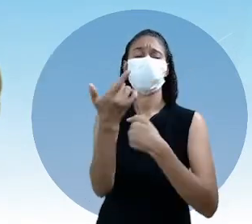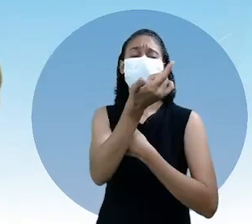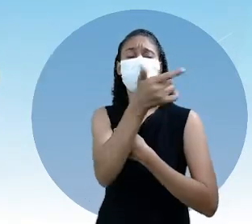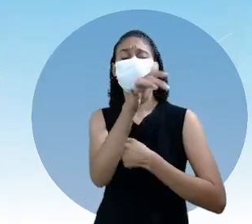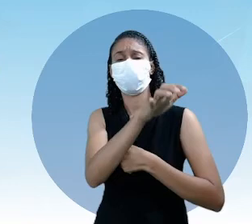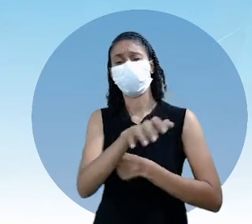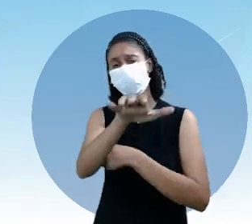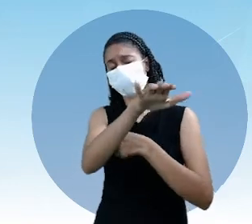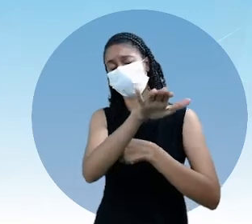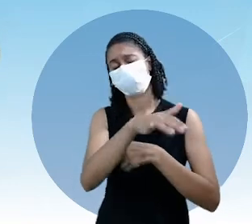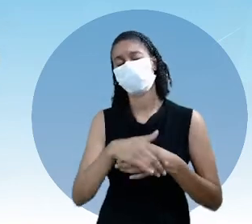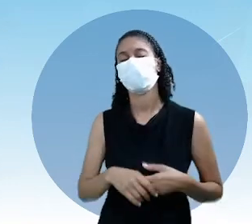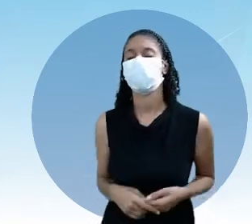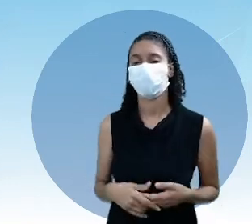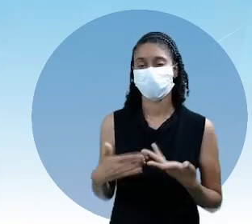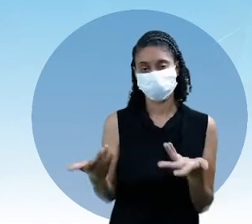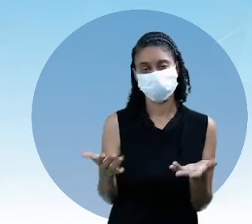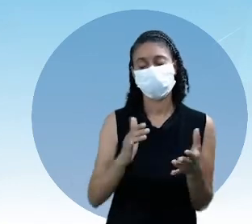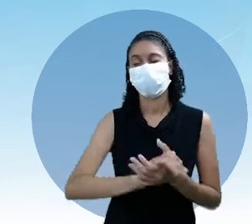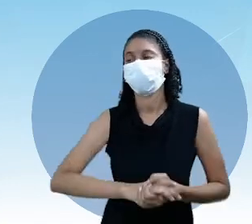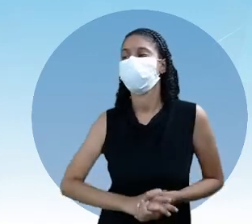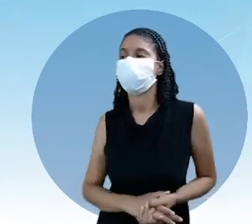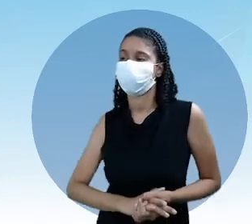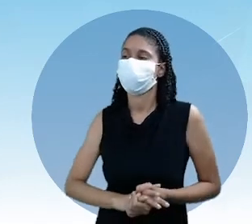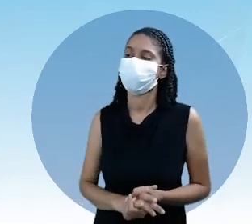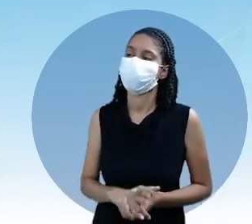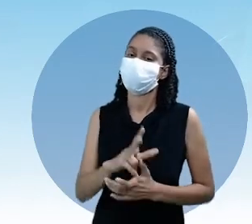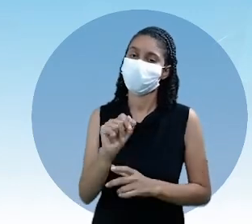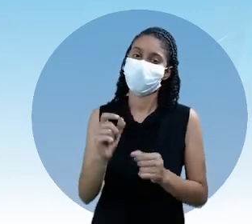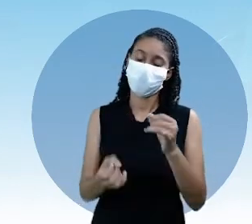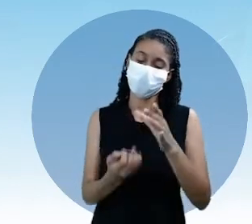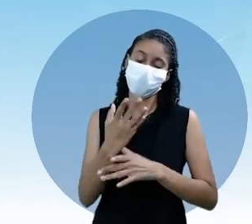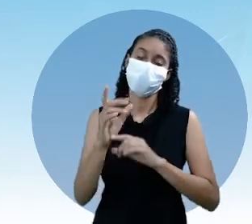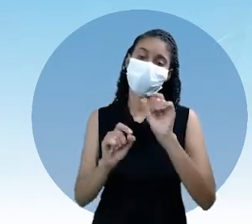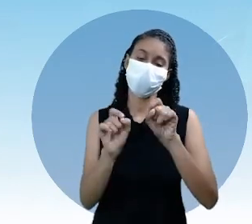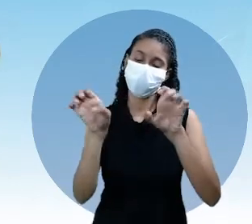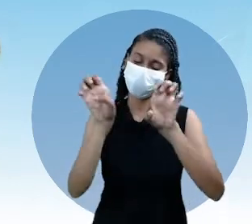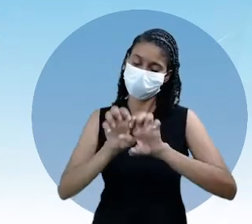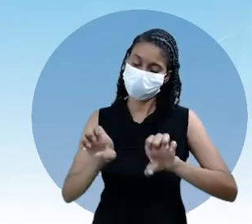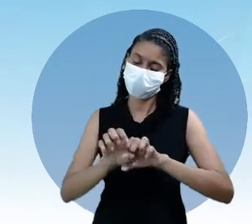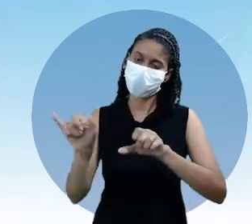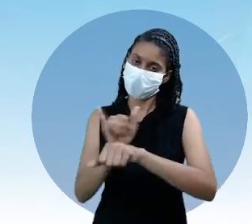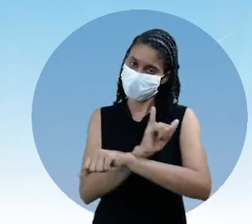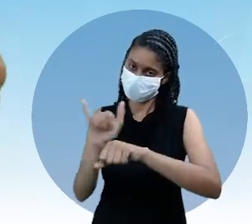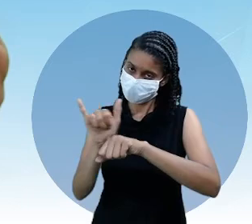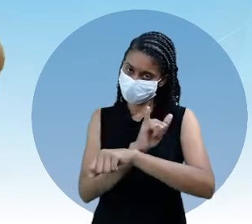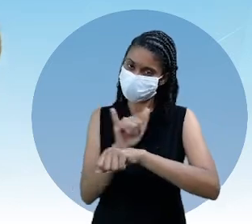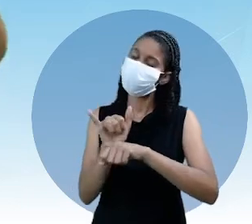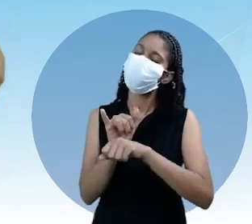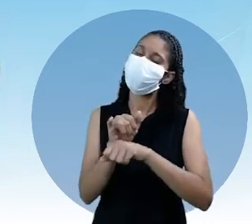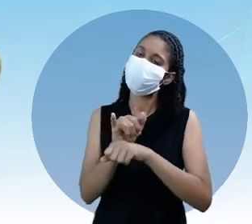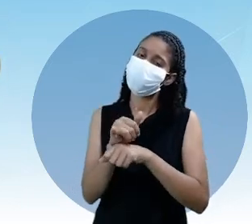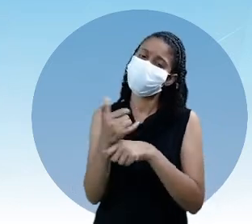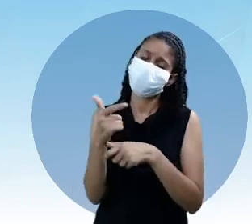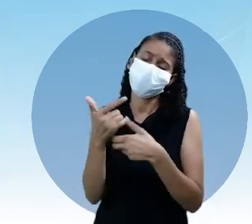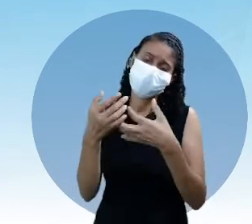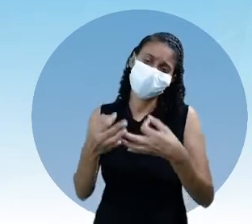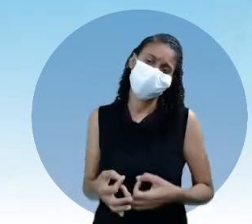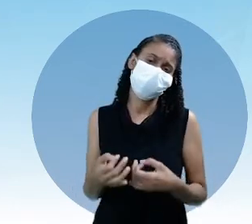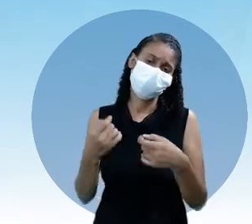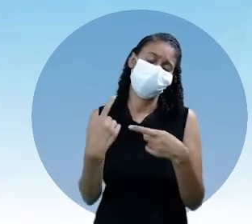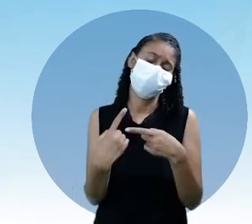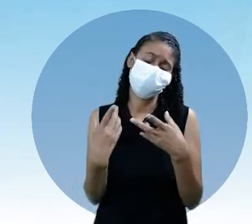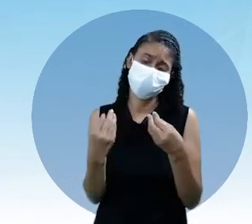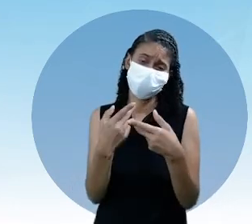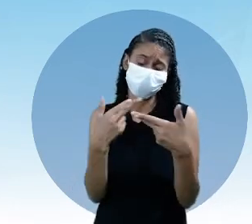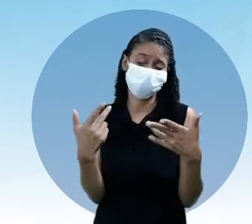regiões. Então, como, né, vai se construir estratégias que não deram muito certo por várias questões que não dá para a